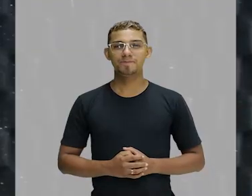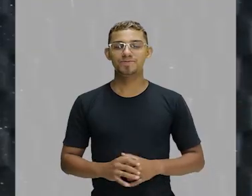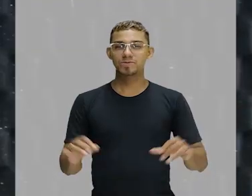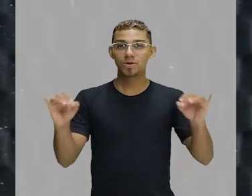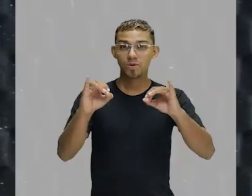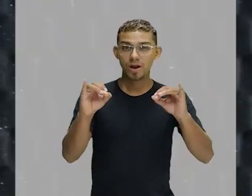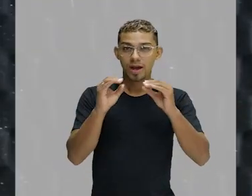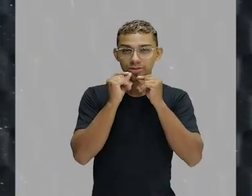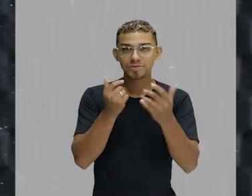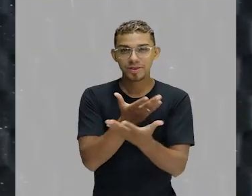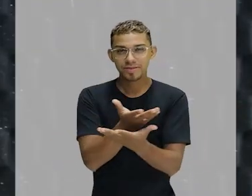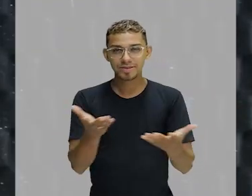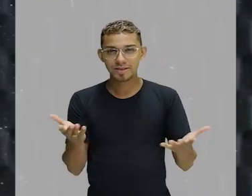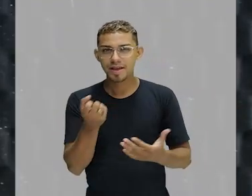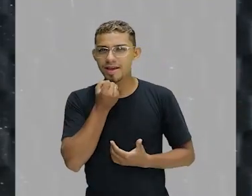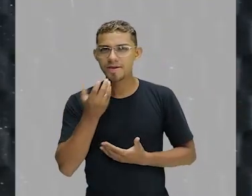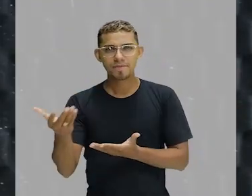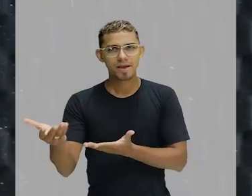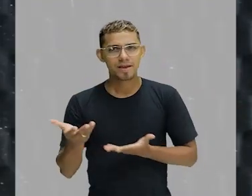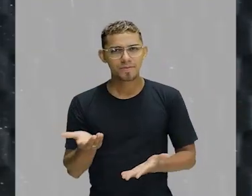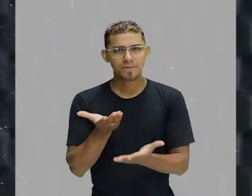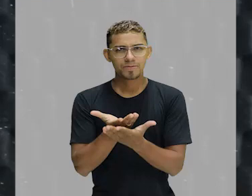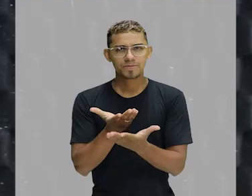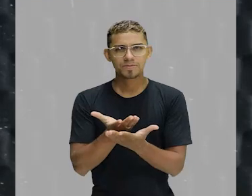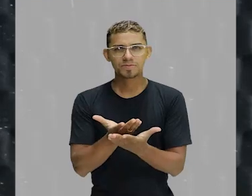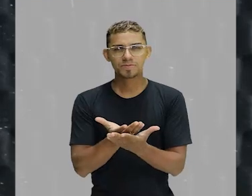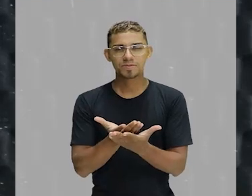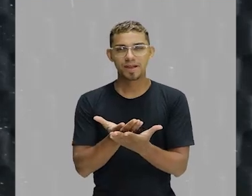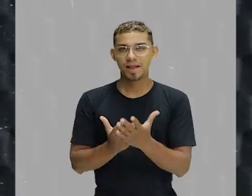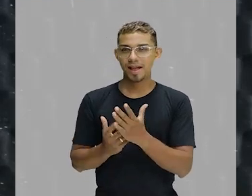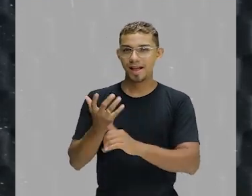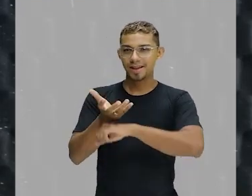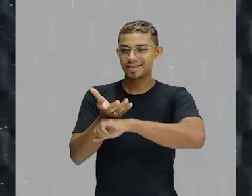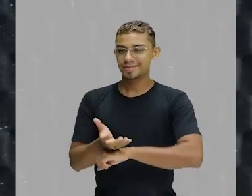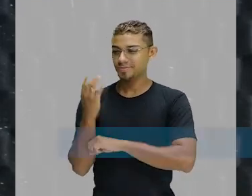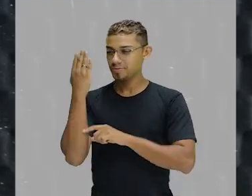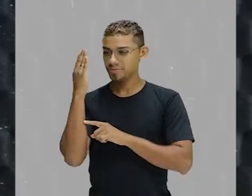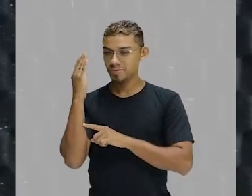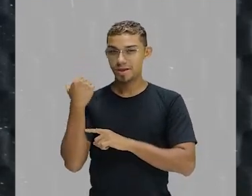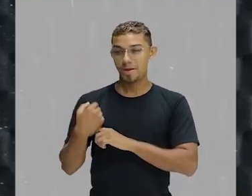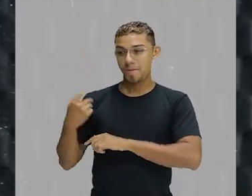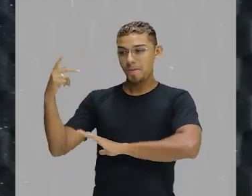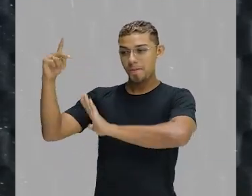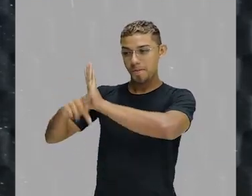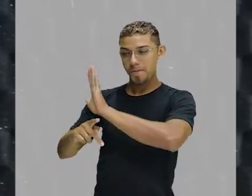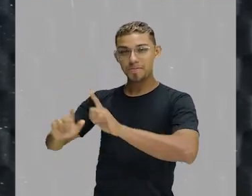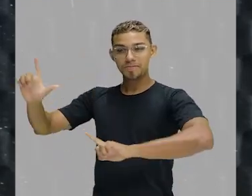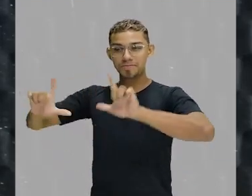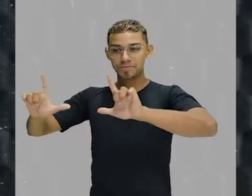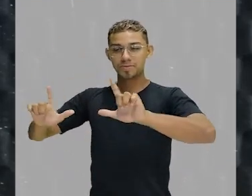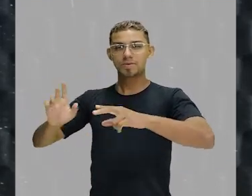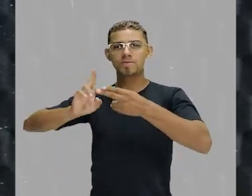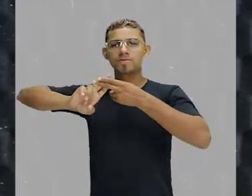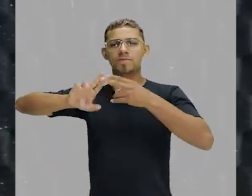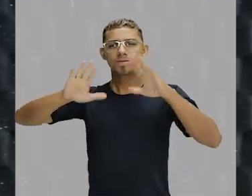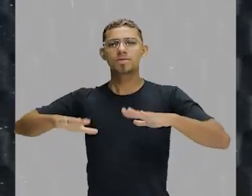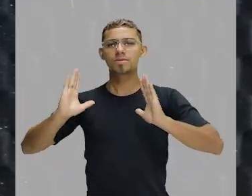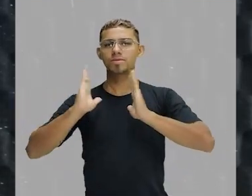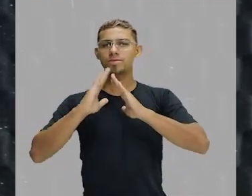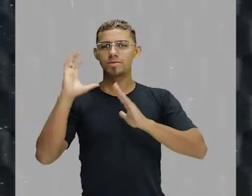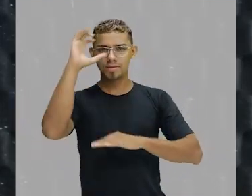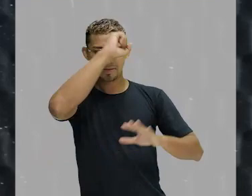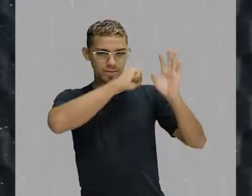E aí pessoal, tudo bem com vocês? Sejam bem-vindos a mais um programa Fique em Casa Aprendendo. Eu sou o professor Celso Ramos, o seu professor de